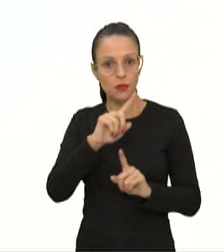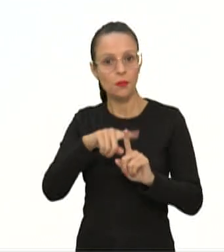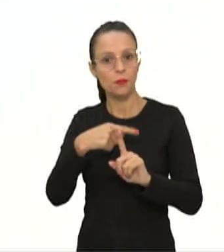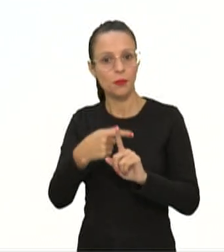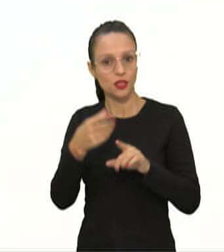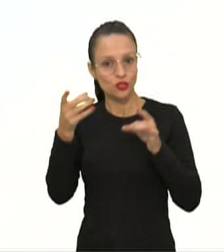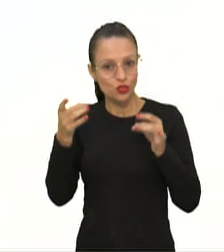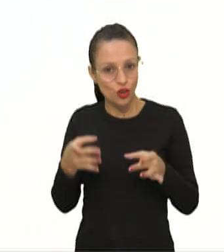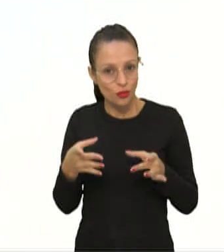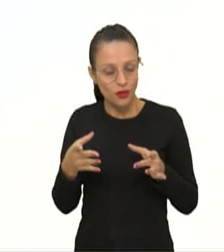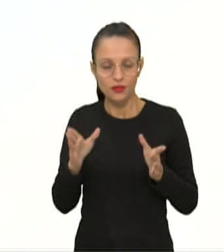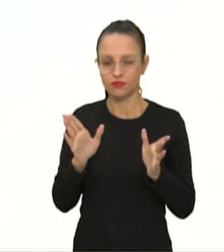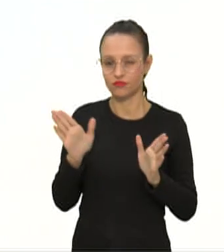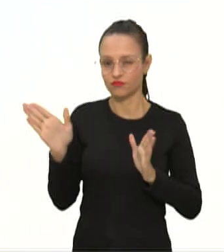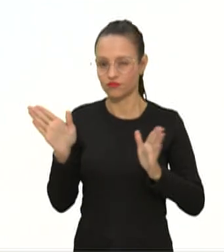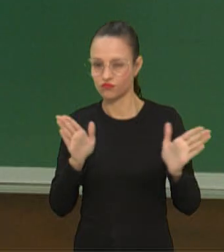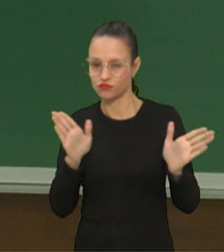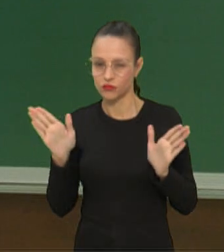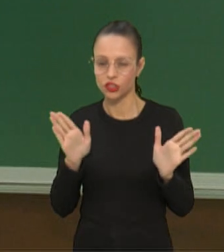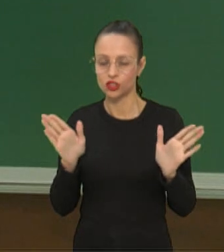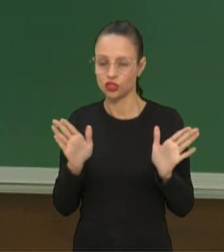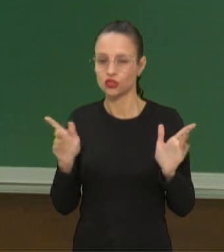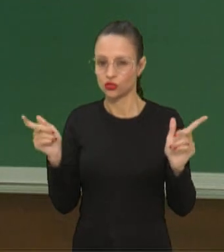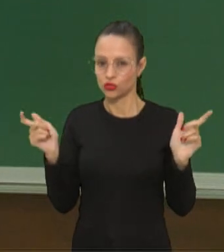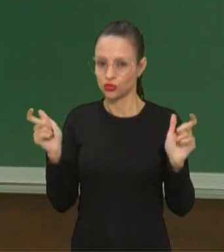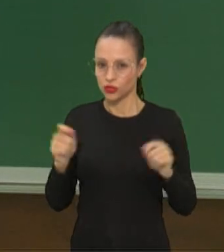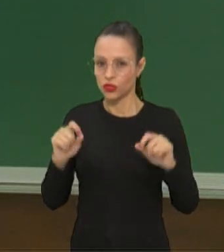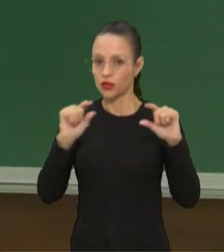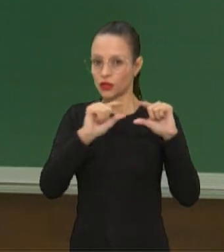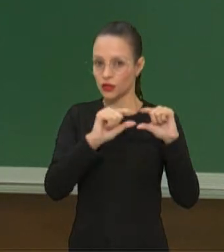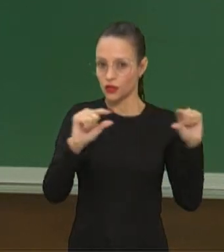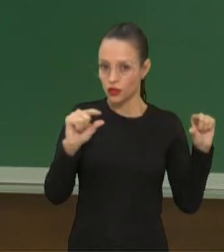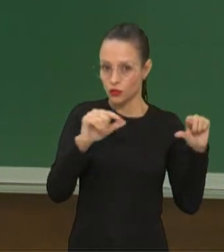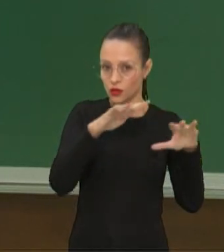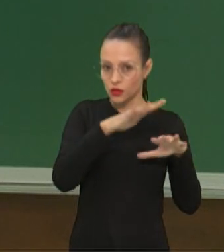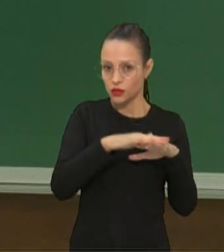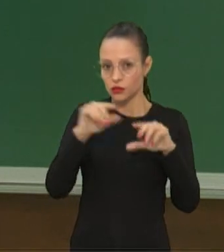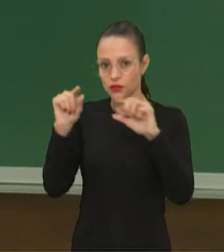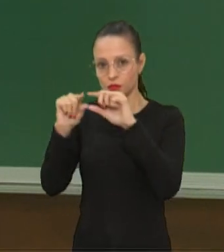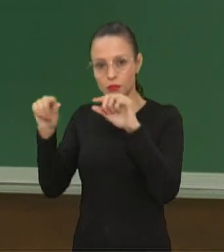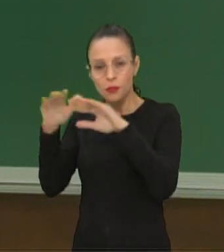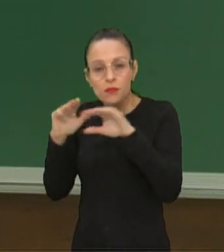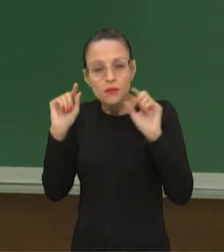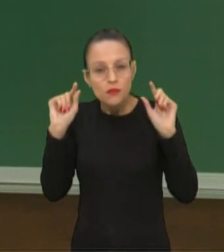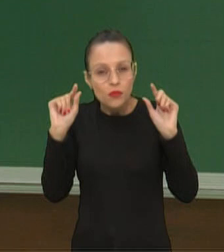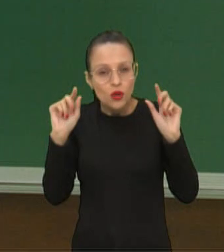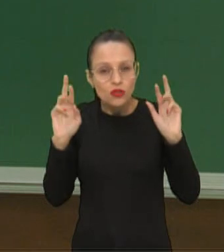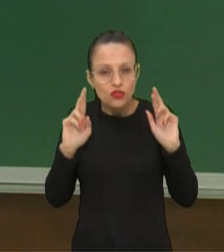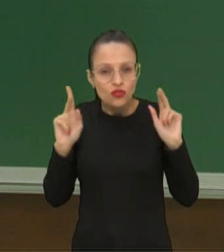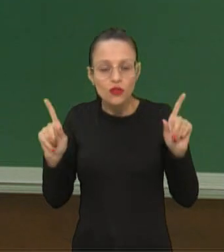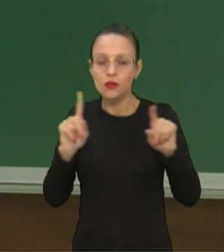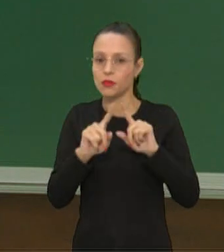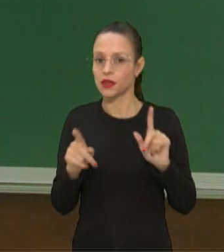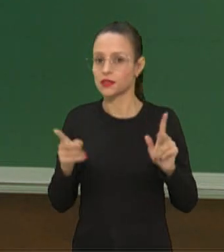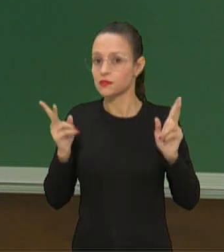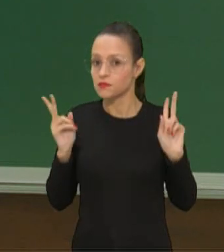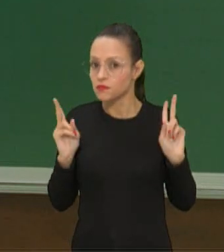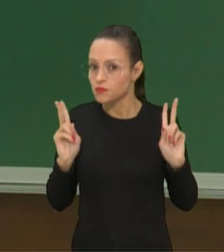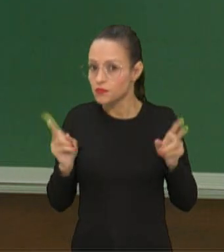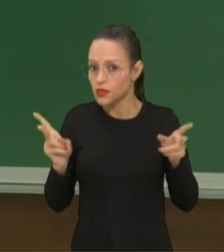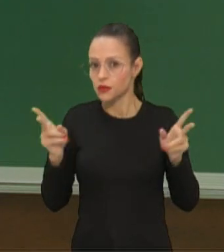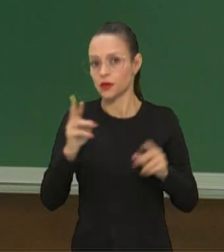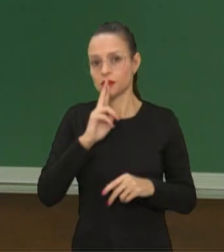a sobra. São duas maneiras de montar a equação, são equações um pouquinho diferentes, mas as duas conduzem para a mesma